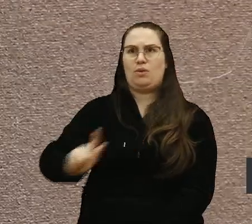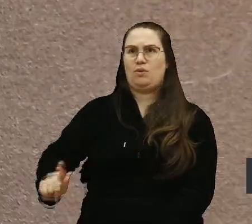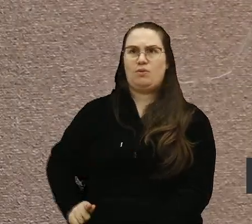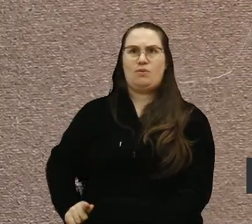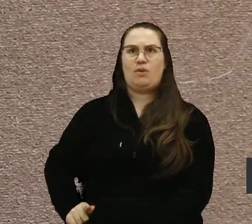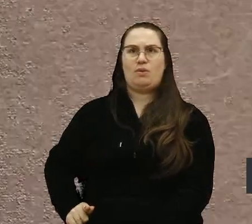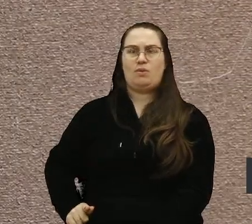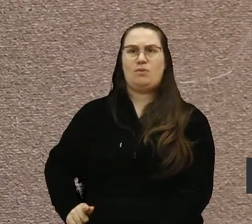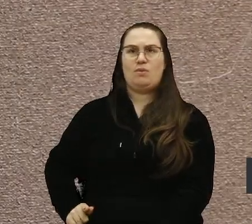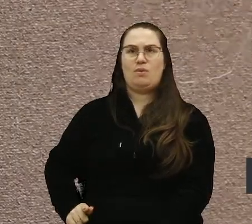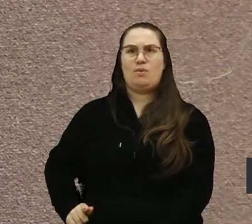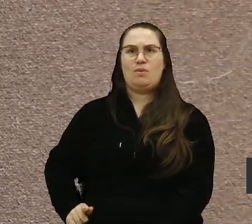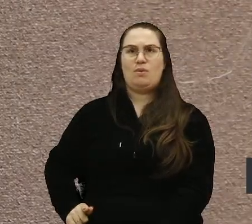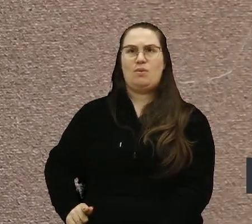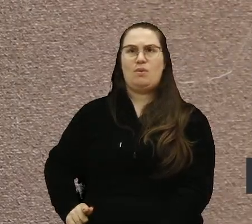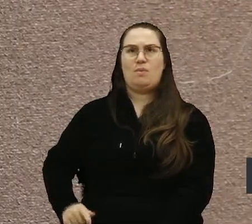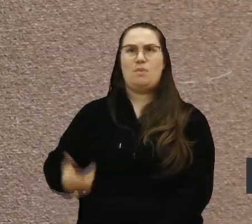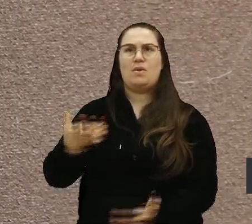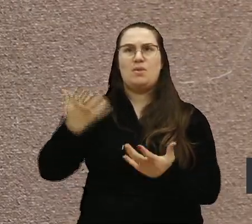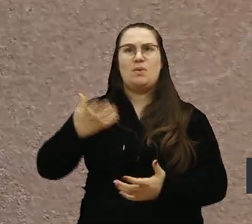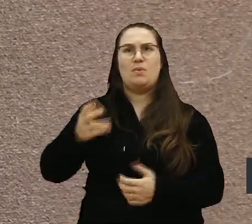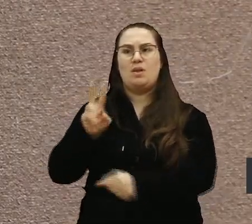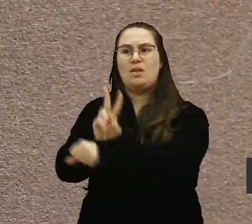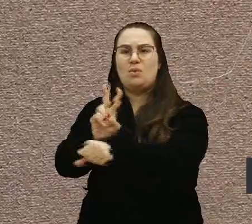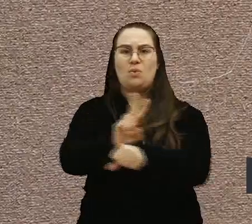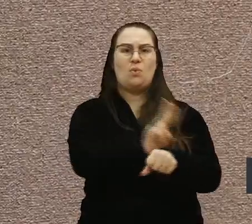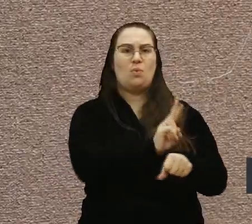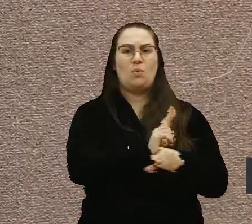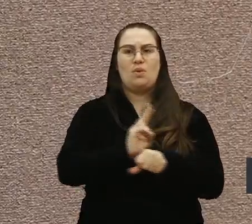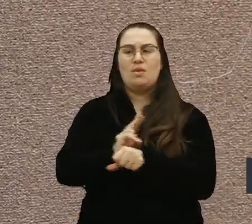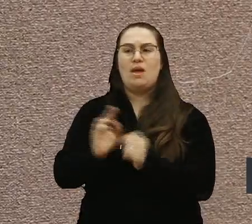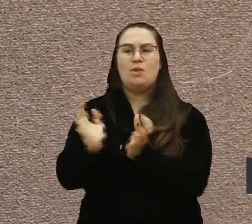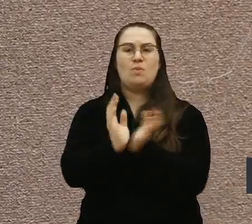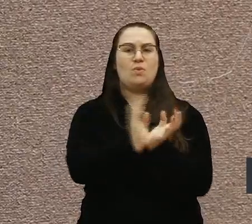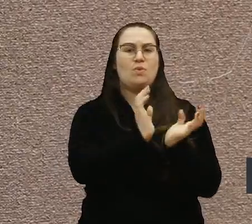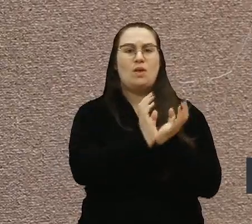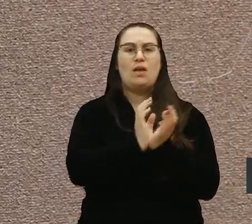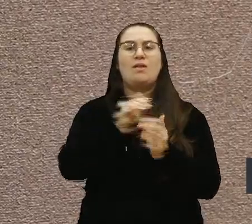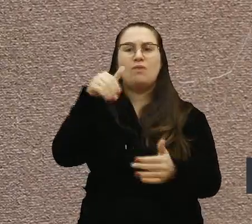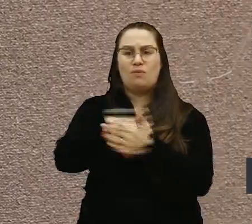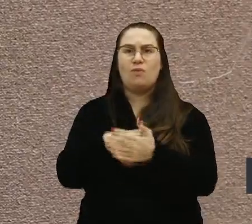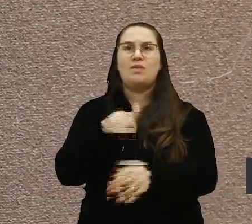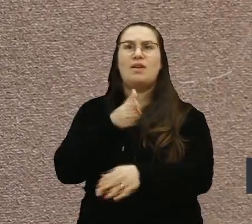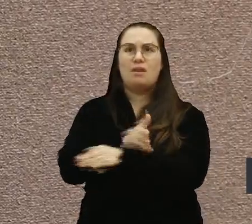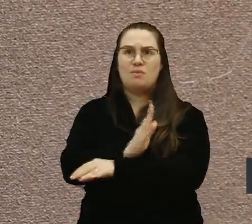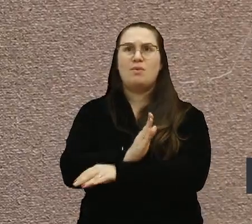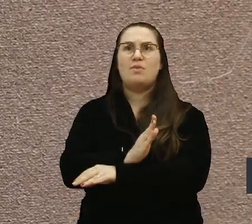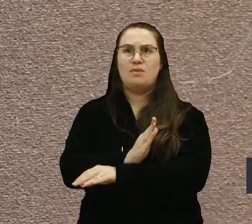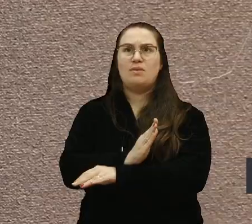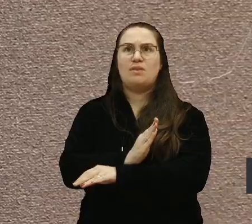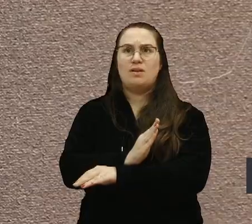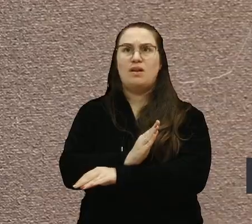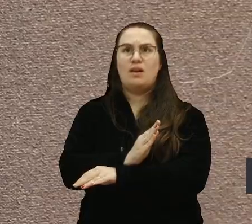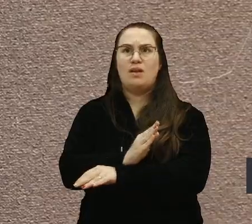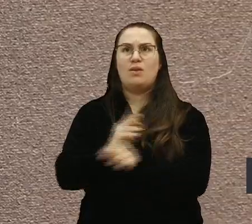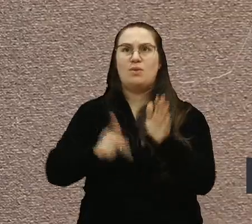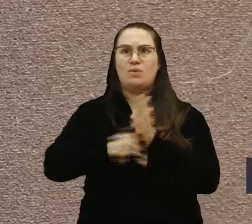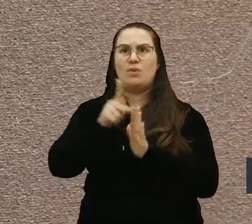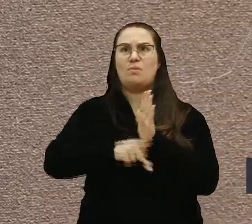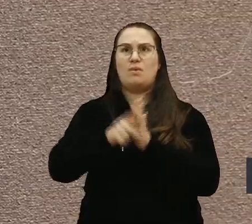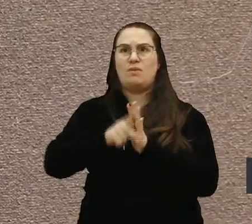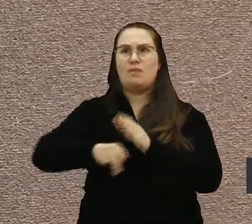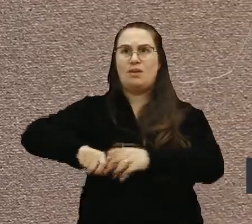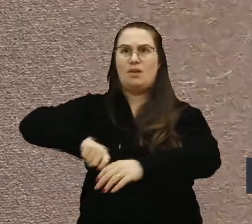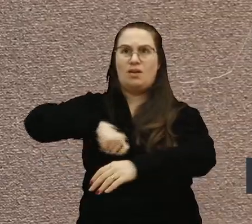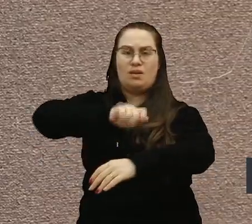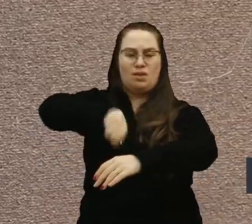contrário. Mas eu estou querendo proteger os colegas que vão votar favoráveis. Eu já falei que se o prefeito mandar uma receita de bolo aqui,